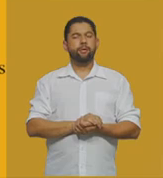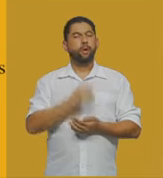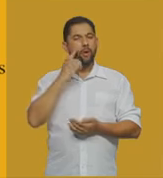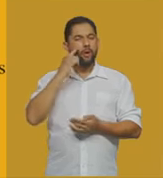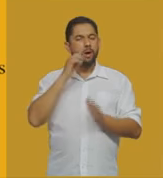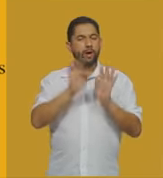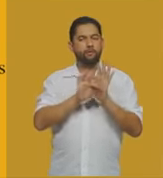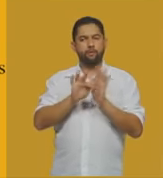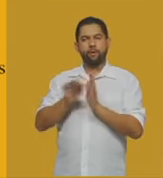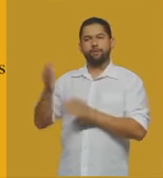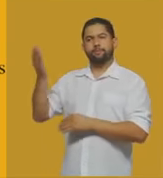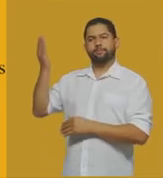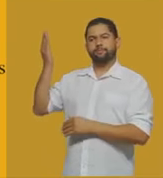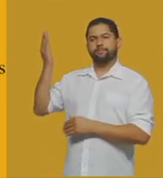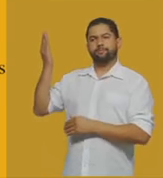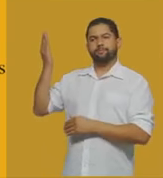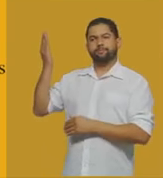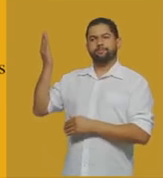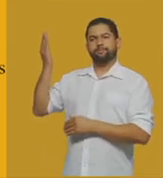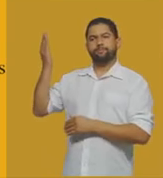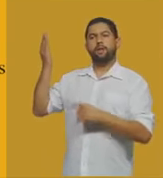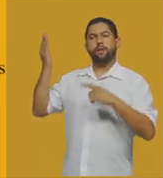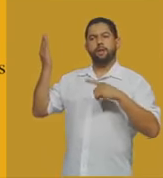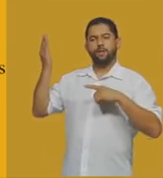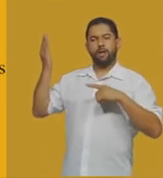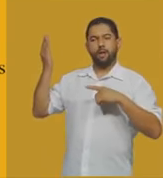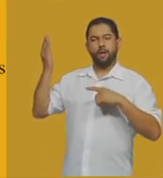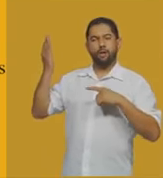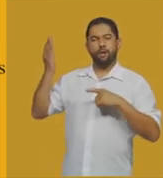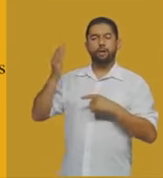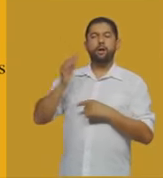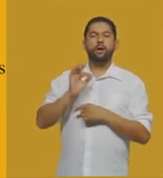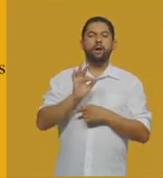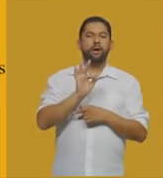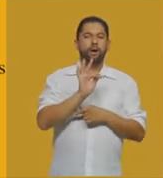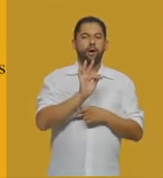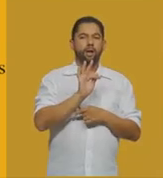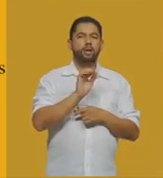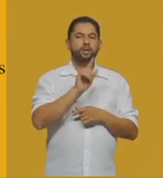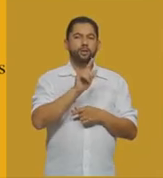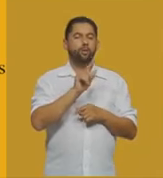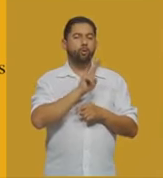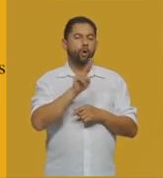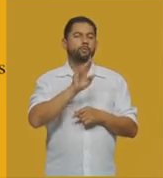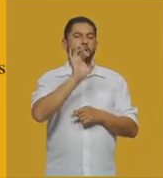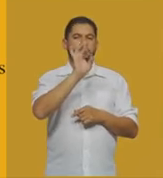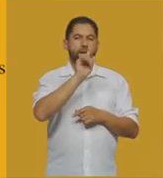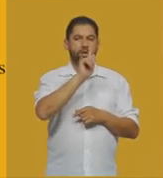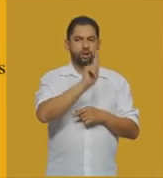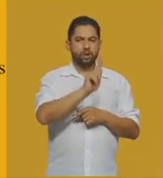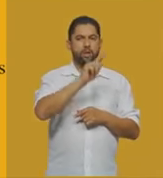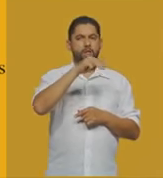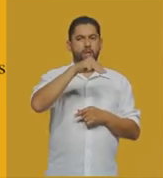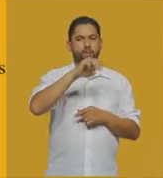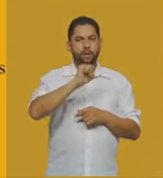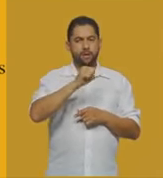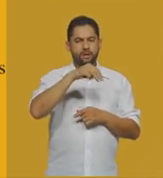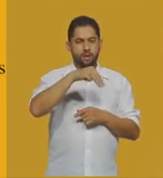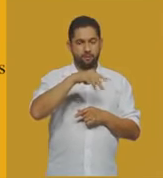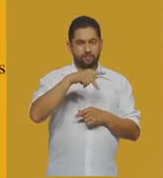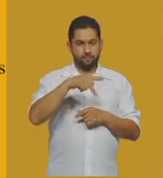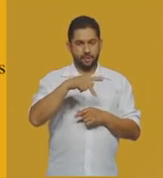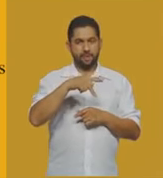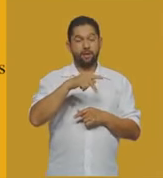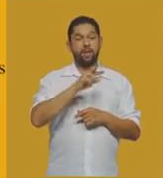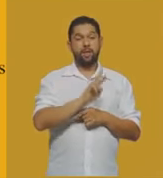aqui, onde nós temos o produto das massas do planeta e do Sol, a distância que separa esses objetos ao